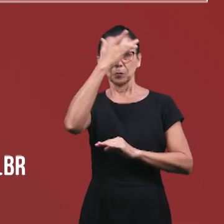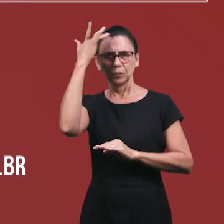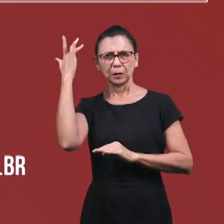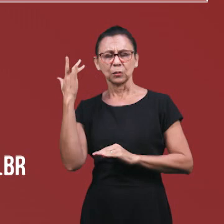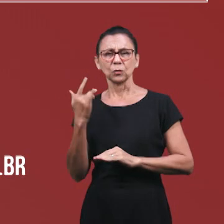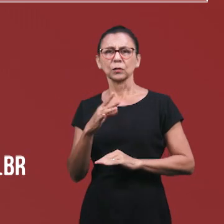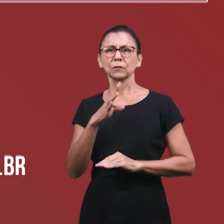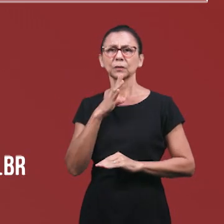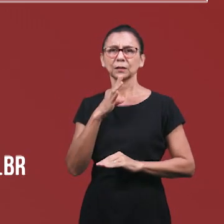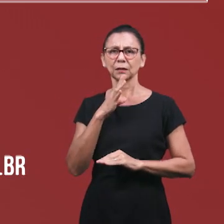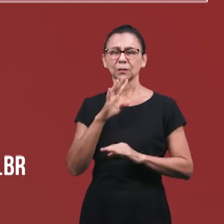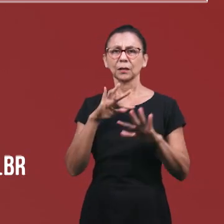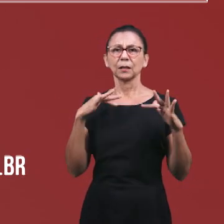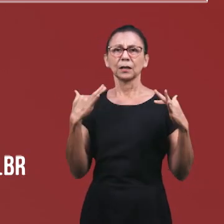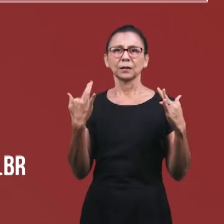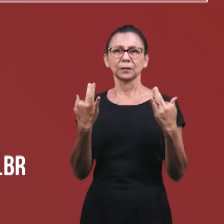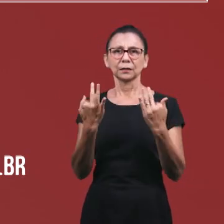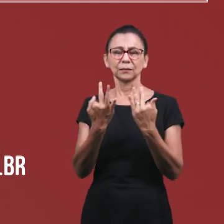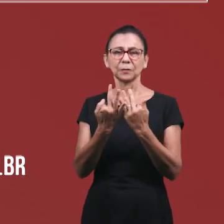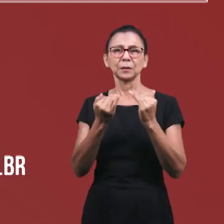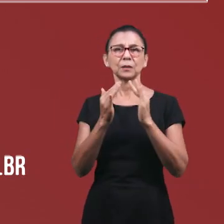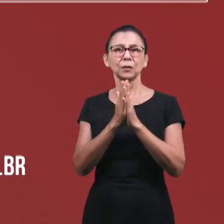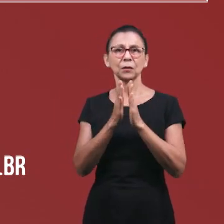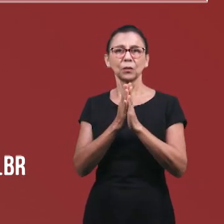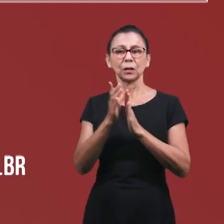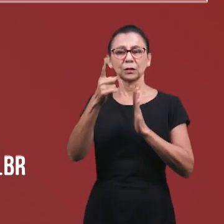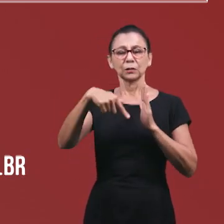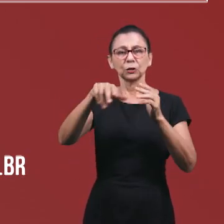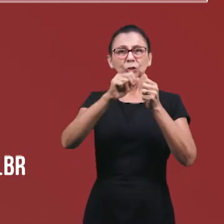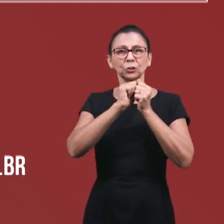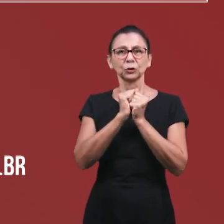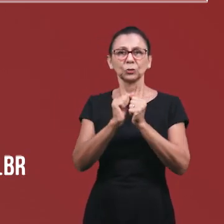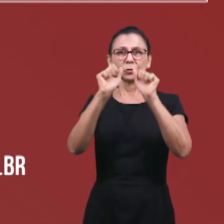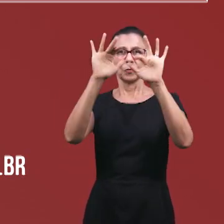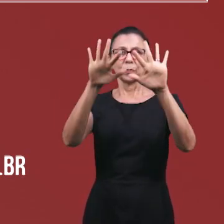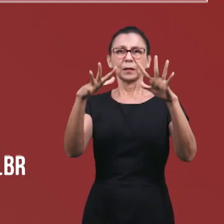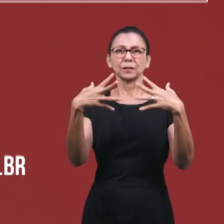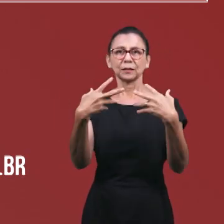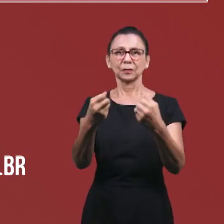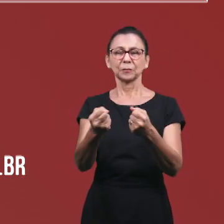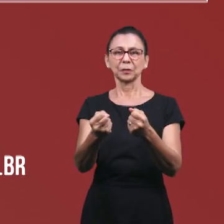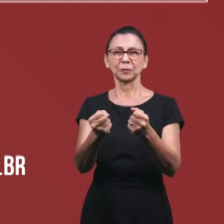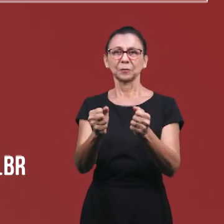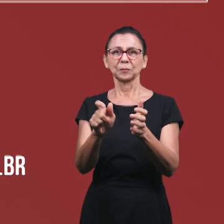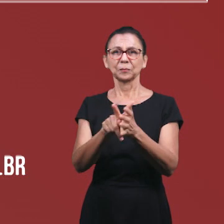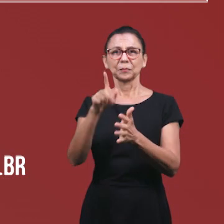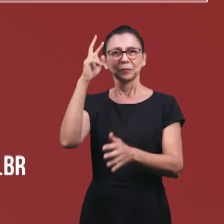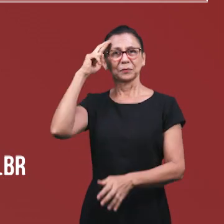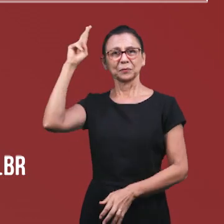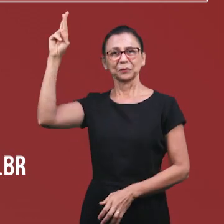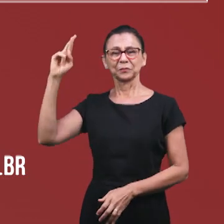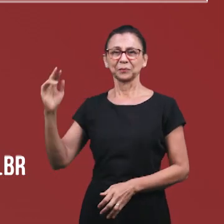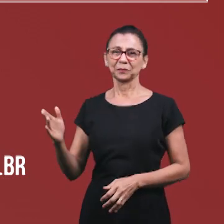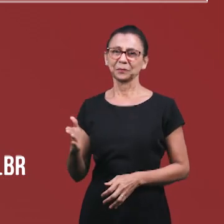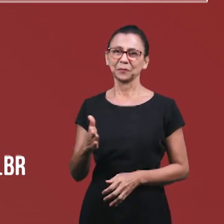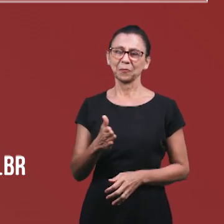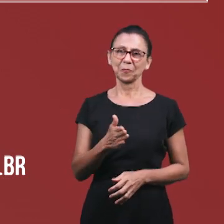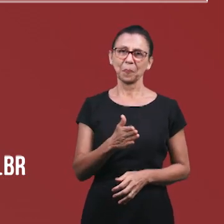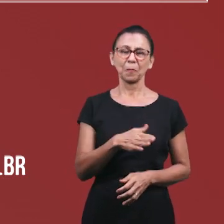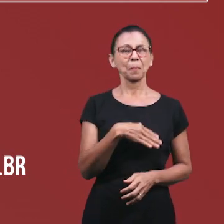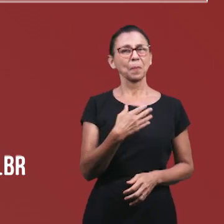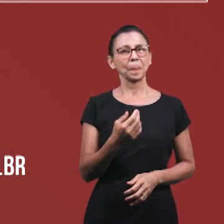vizinhos, parentes, pessoas por quem você está orando. E juntos receberemos uma grande bênção do Senhor.